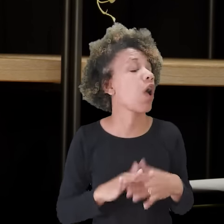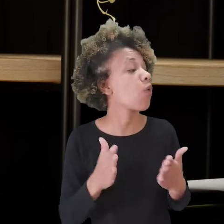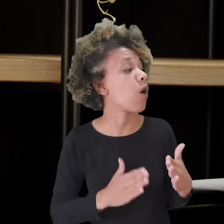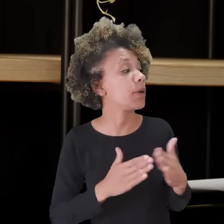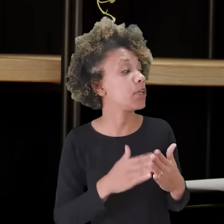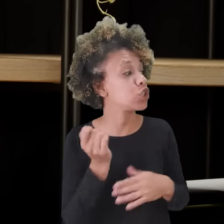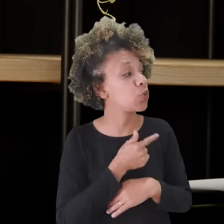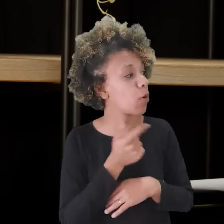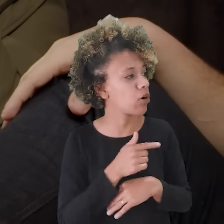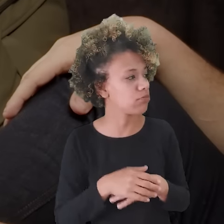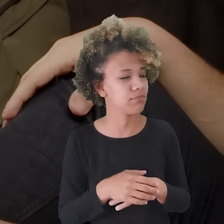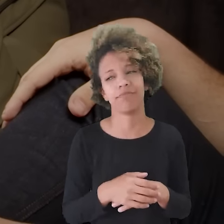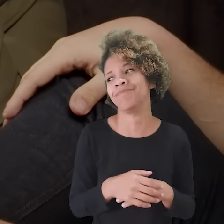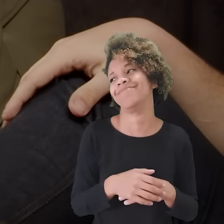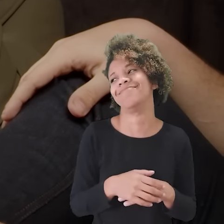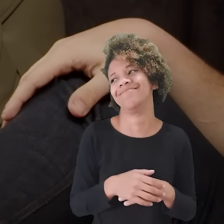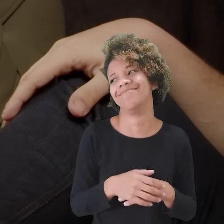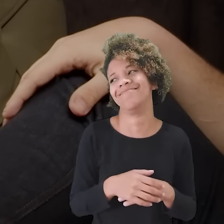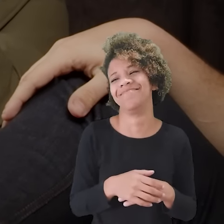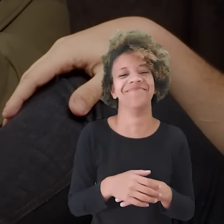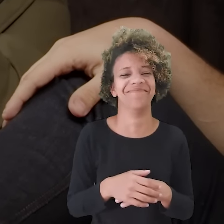Qual que é o limite do Morro